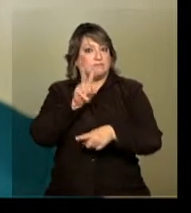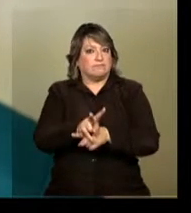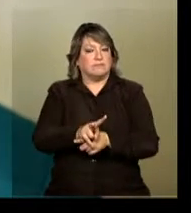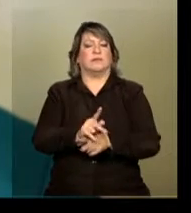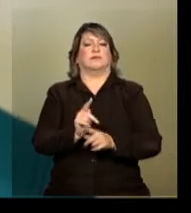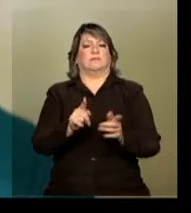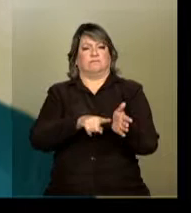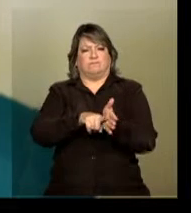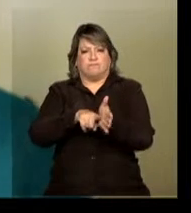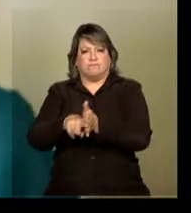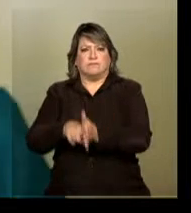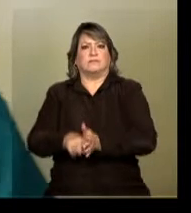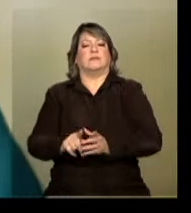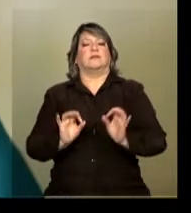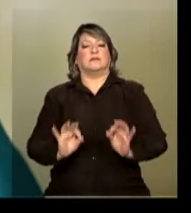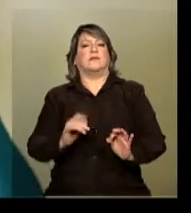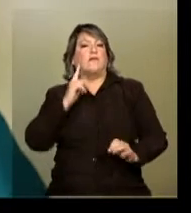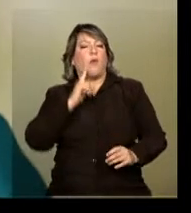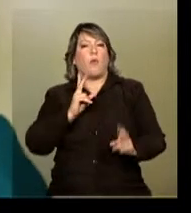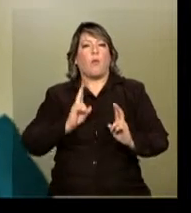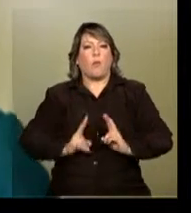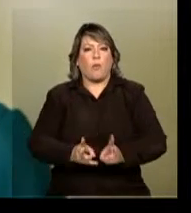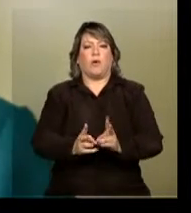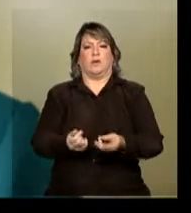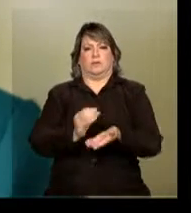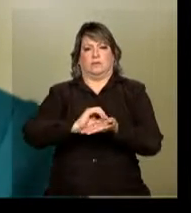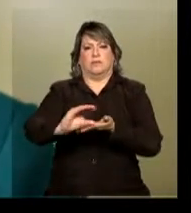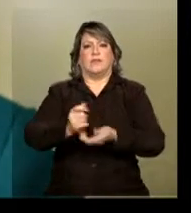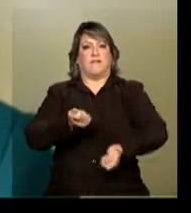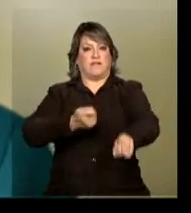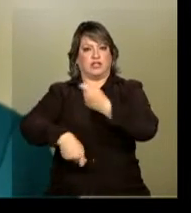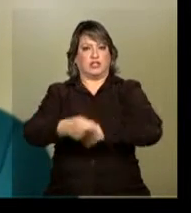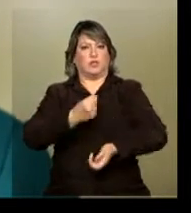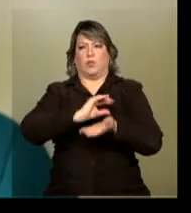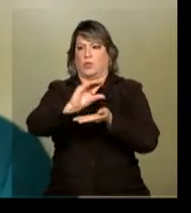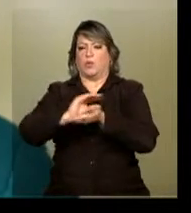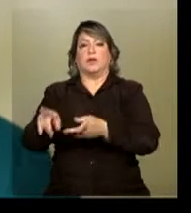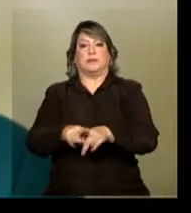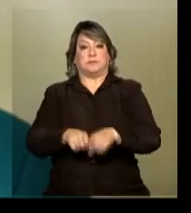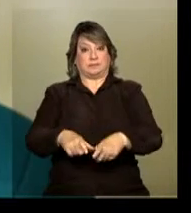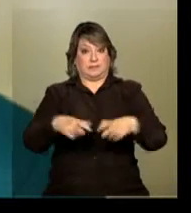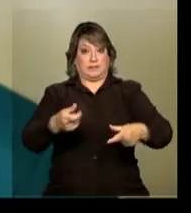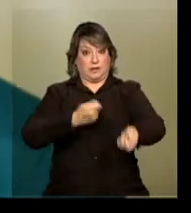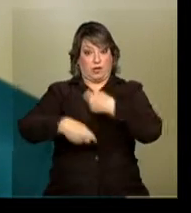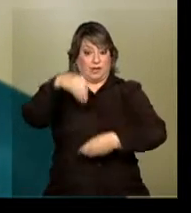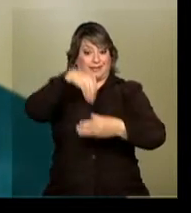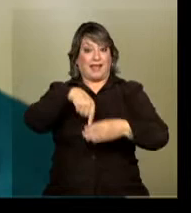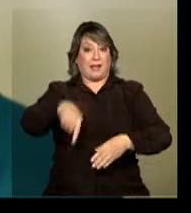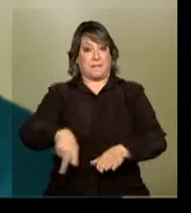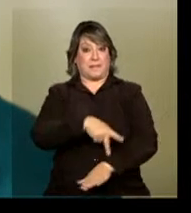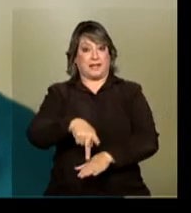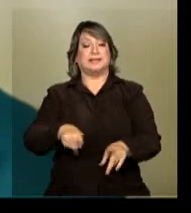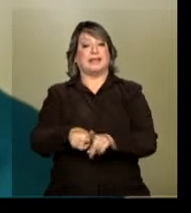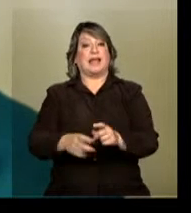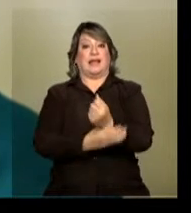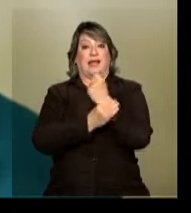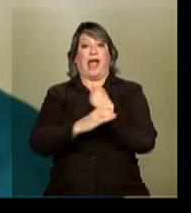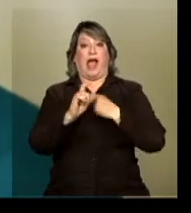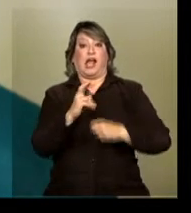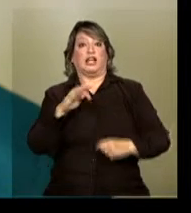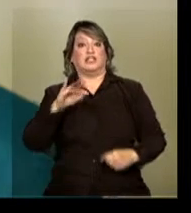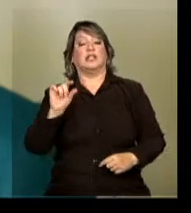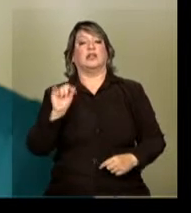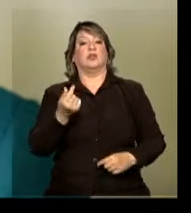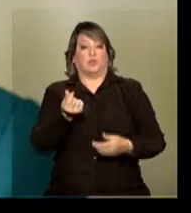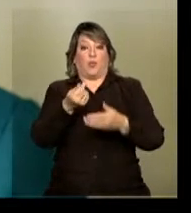fiscal o estímulo ao investimento a ampliação do mercado interno ea garantia de nossas